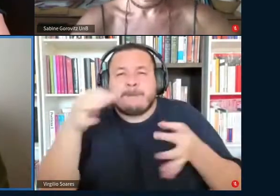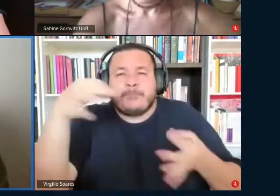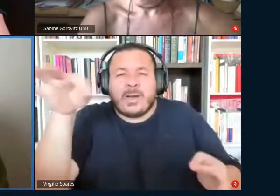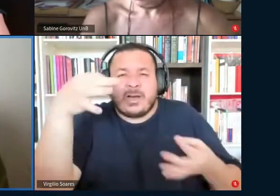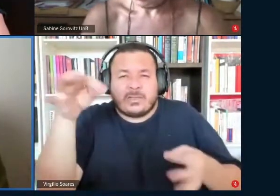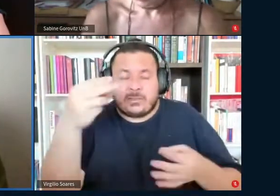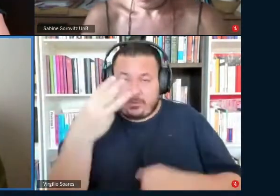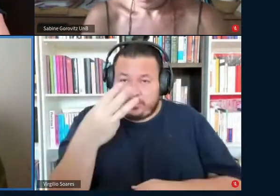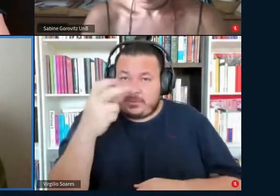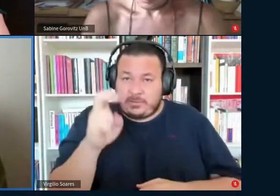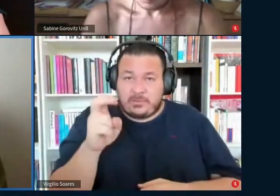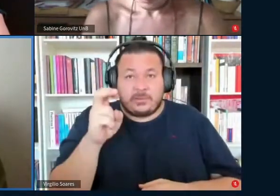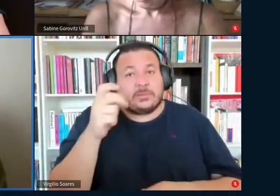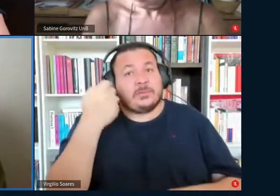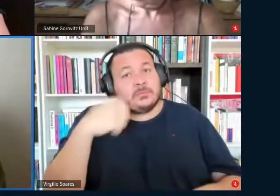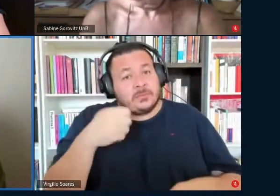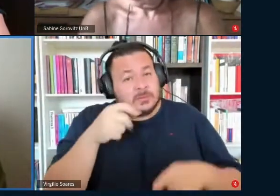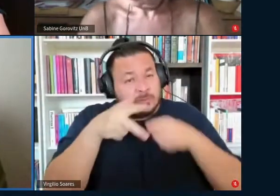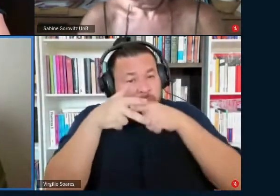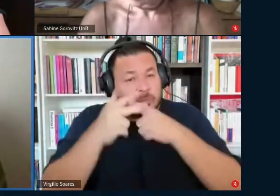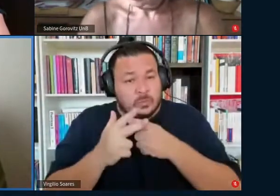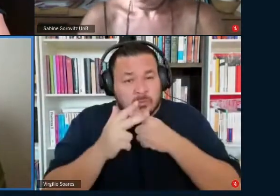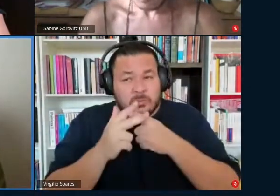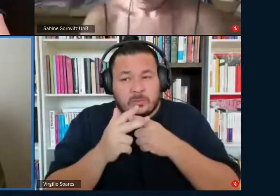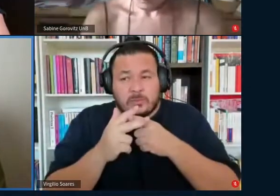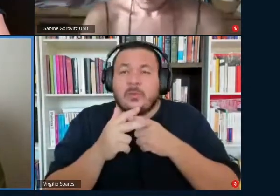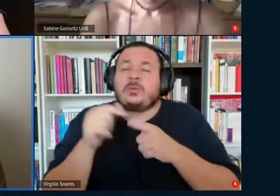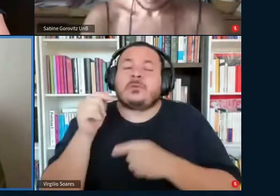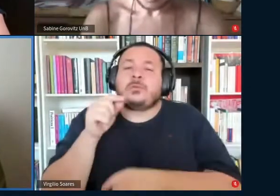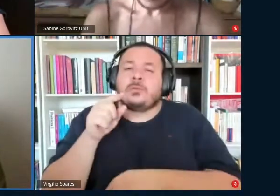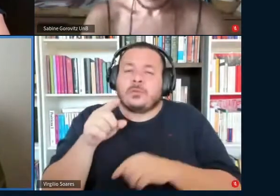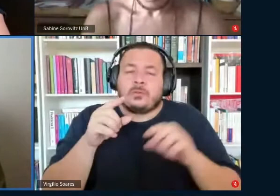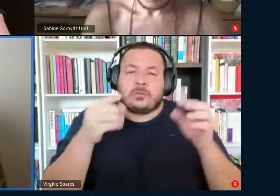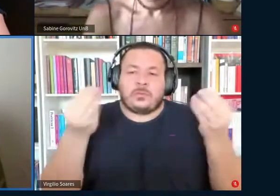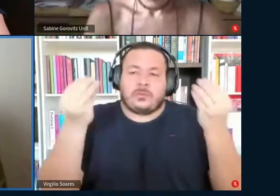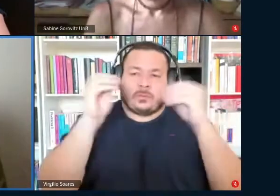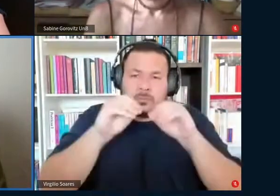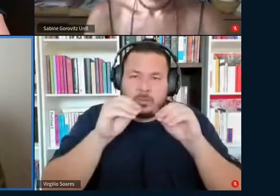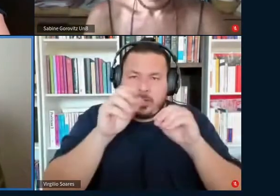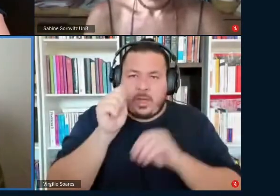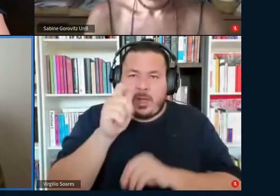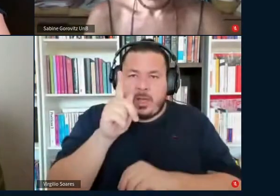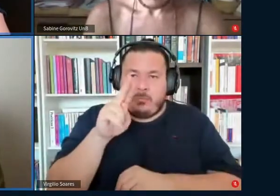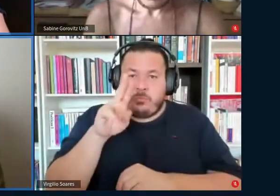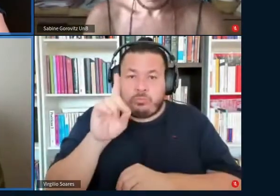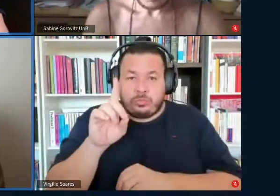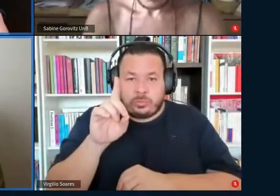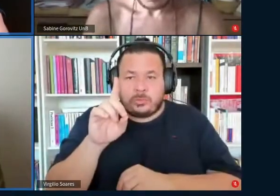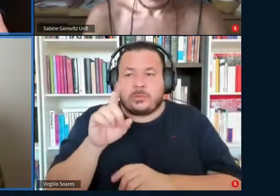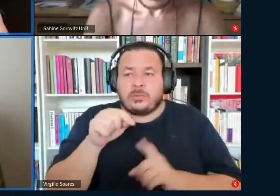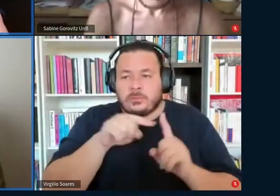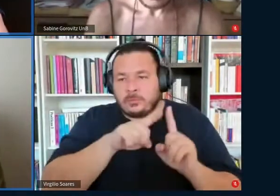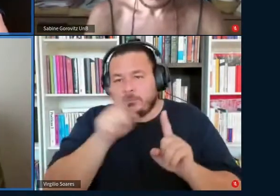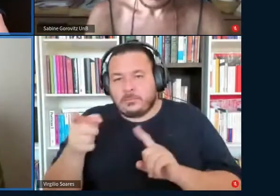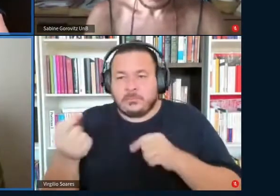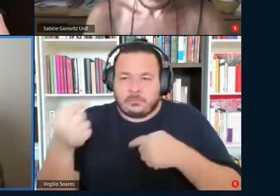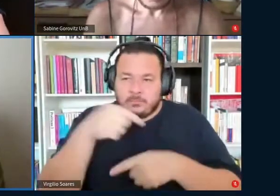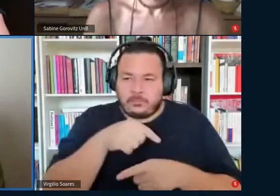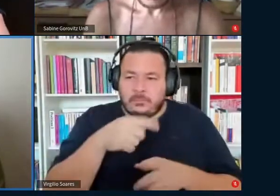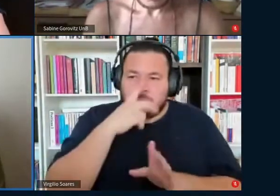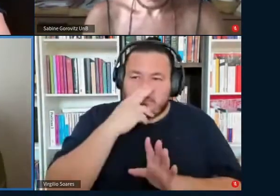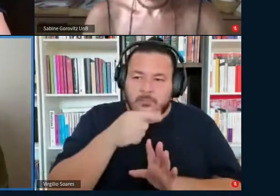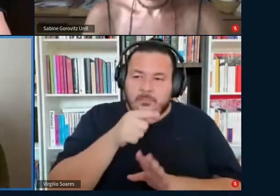você precisa só corrigir a ordem do APUD, né? Porque parece que